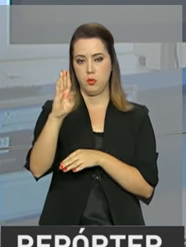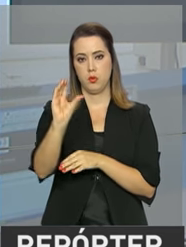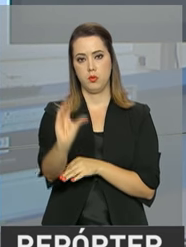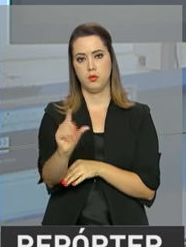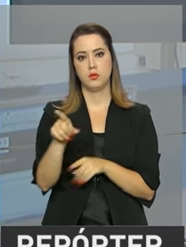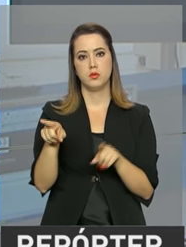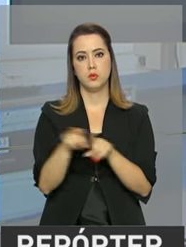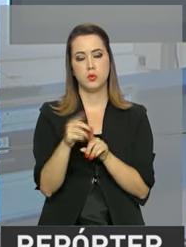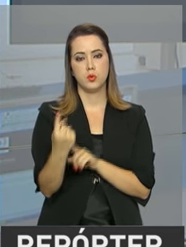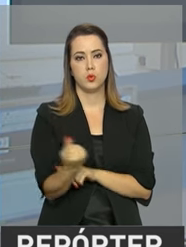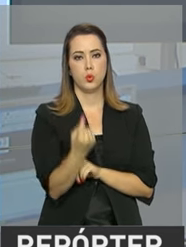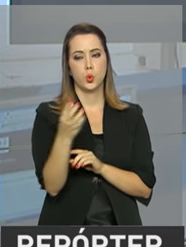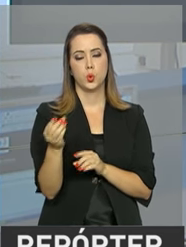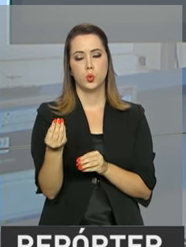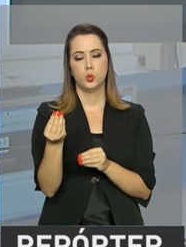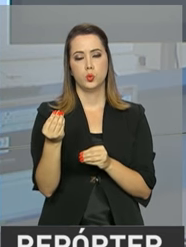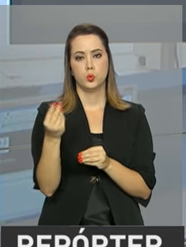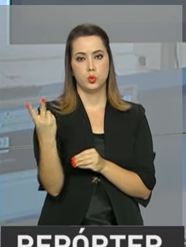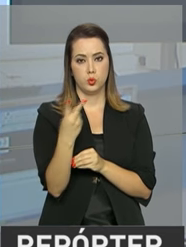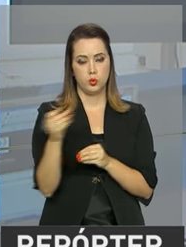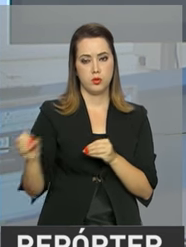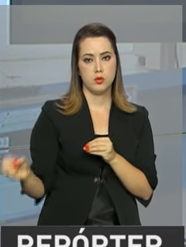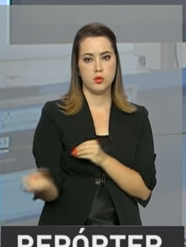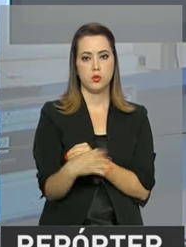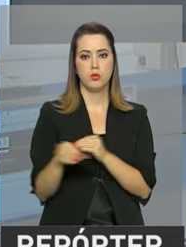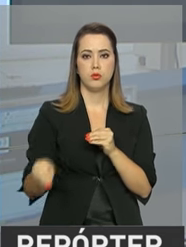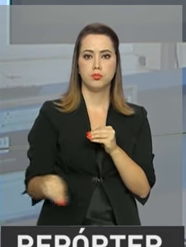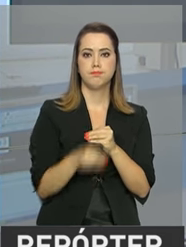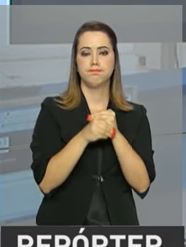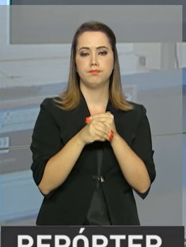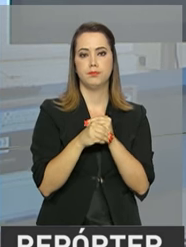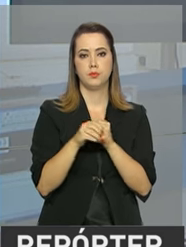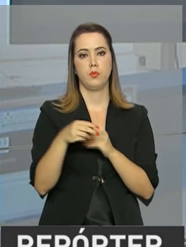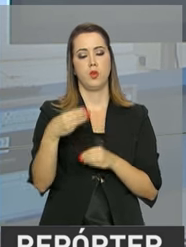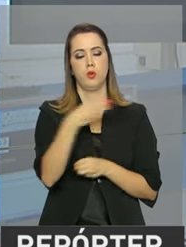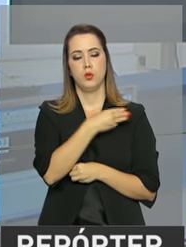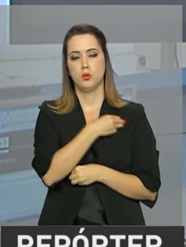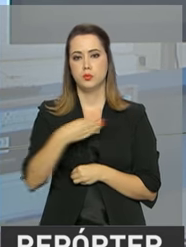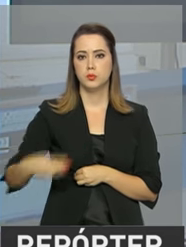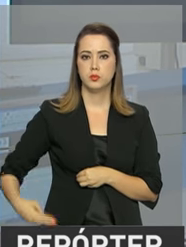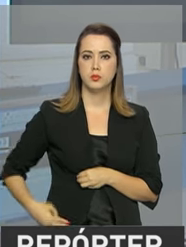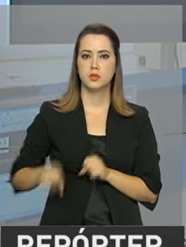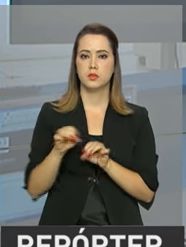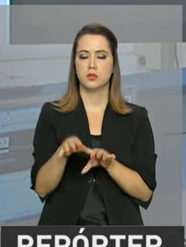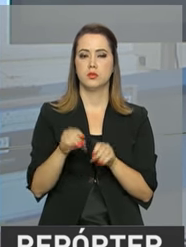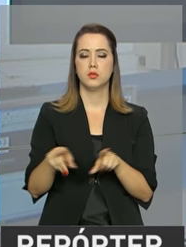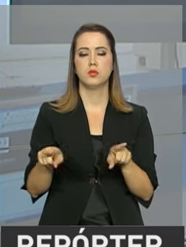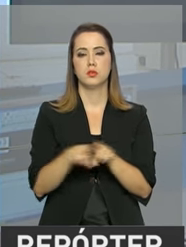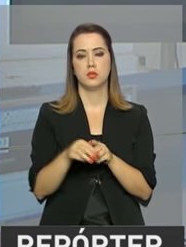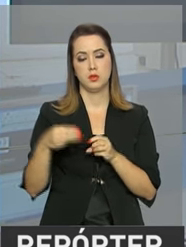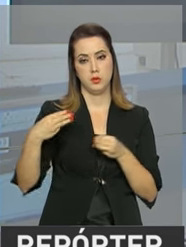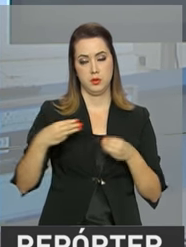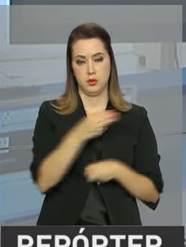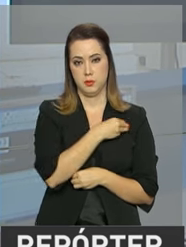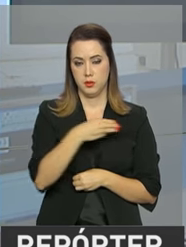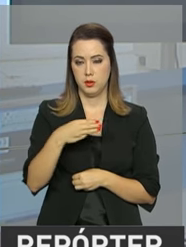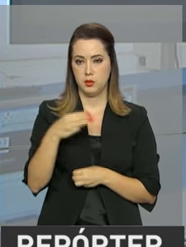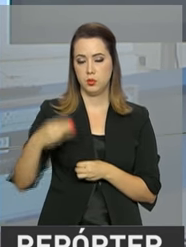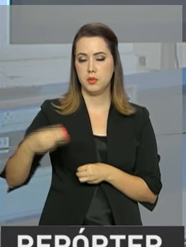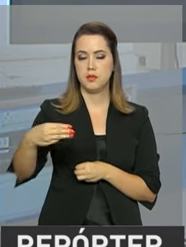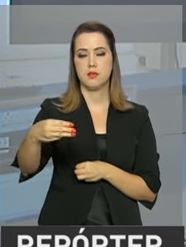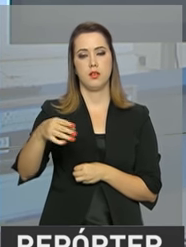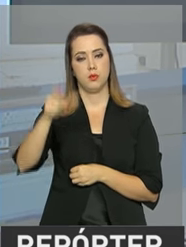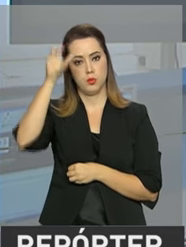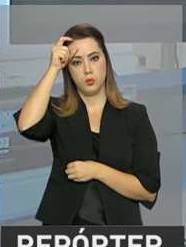do Ministério da Educação e outro do Ministério da Cultura. Todas as demais estruturas da empresa foram mantidas. Em edição extra do